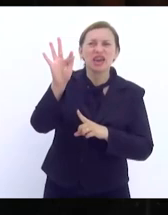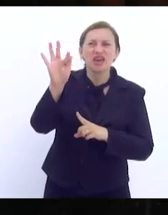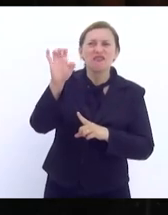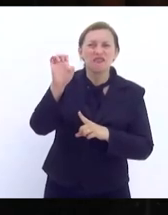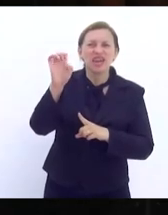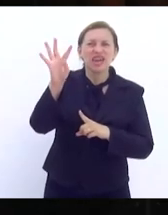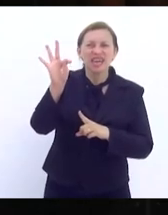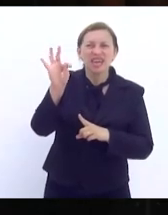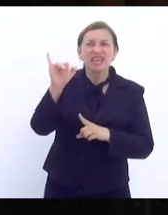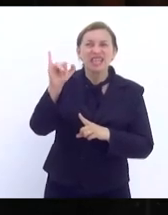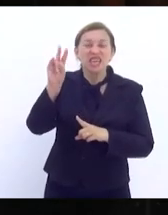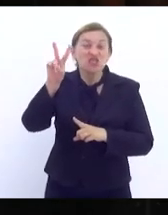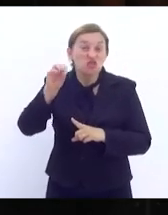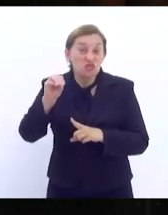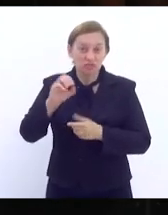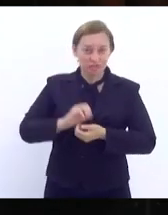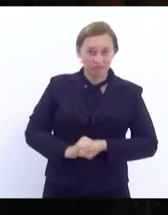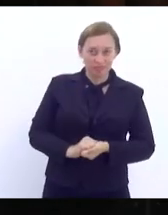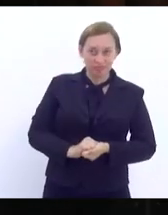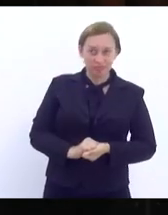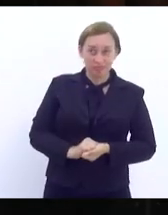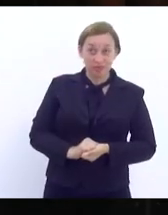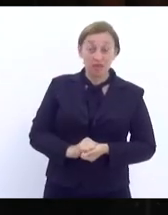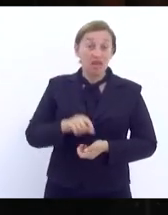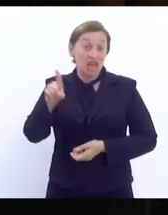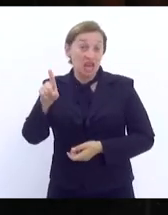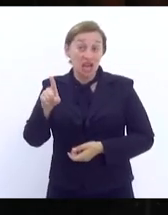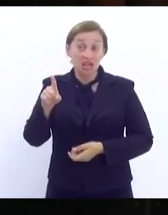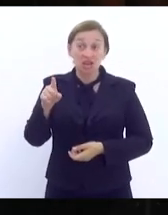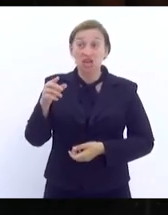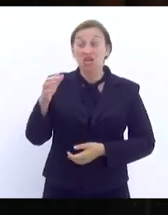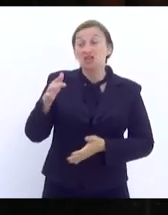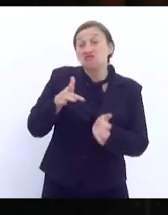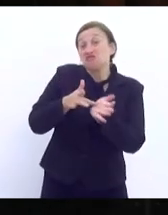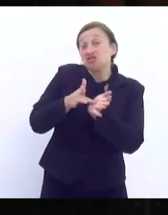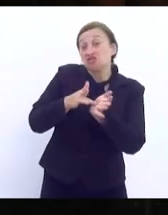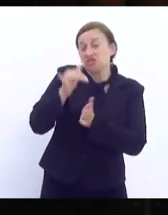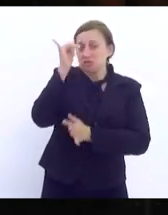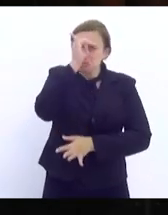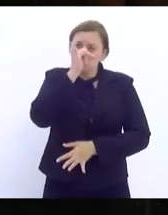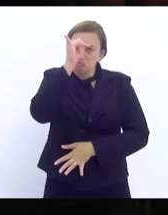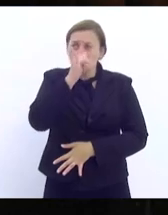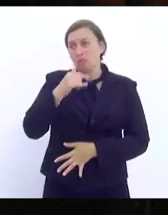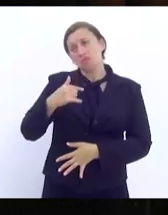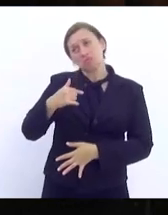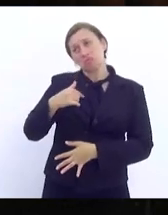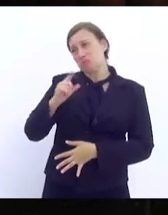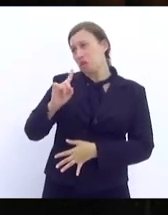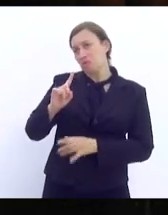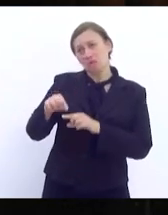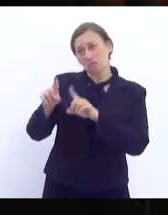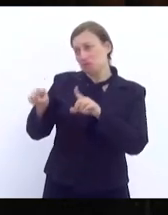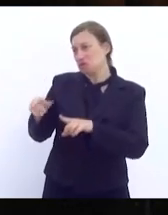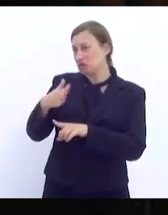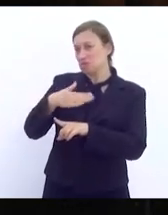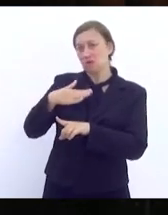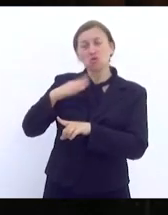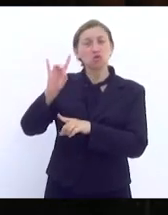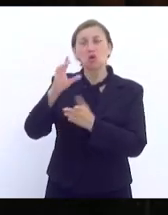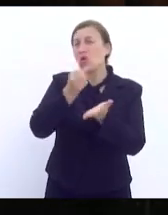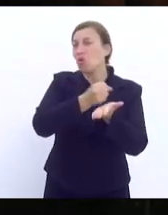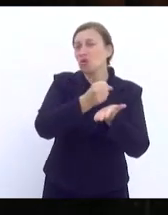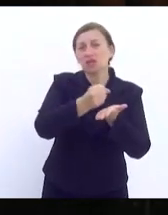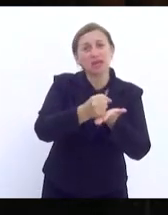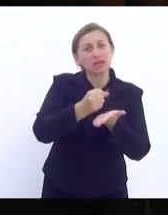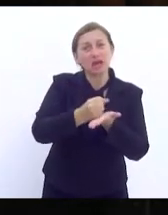que ele se fez de bobo dizendo assim olha não é funcionário meu é um contratado é